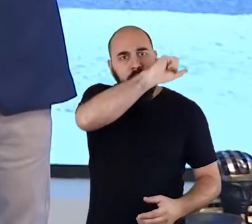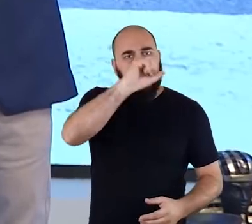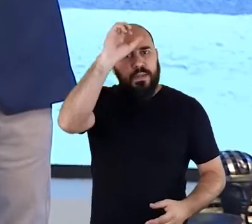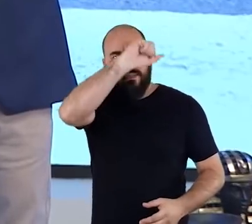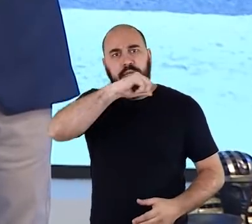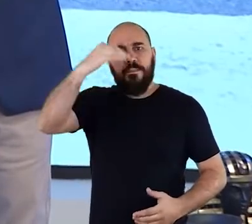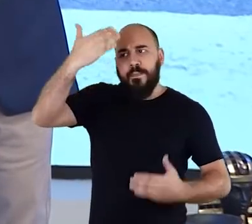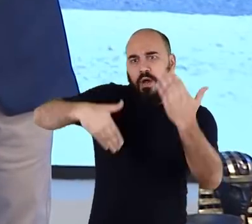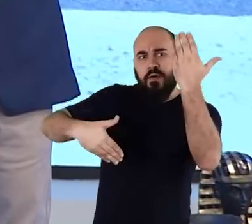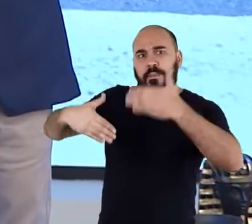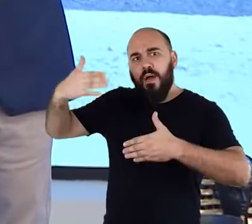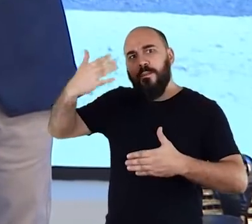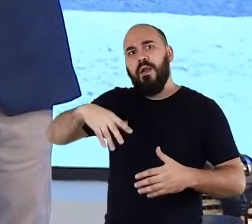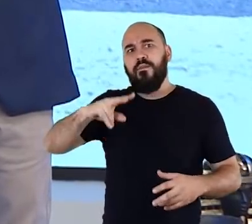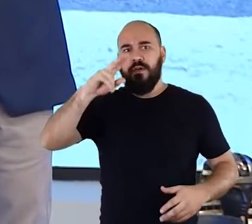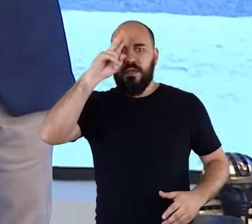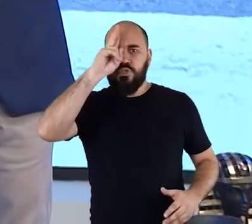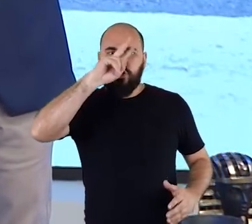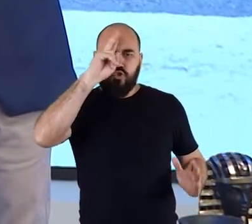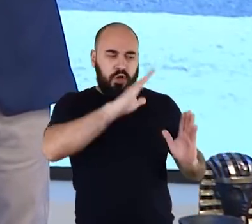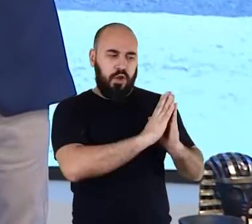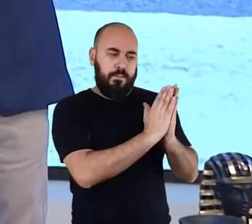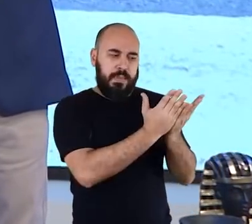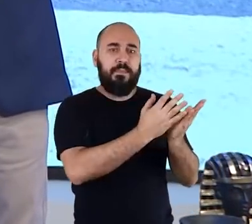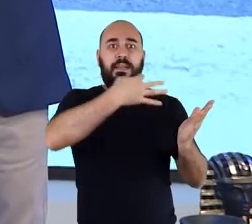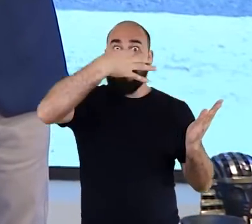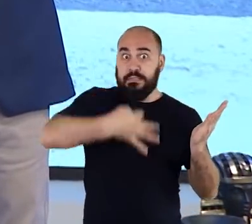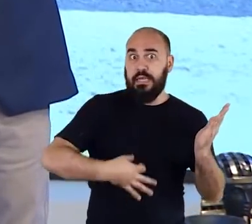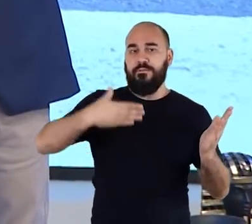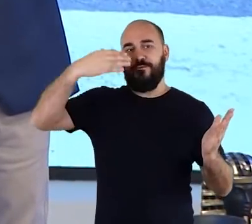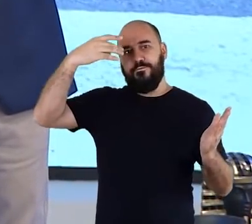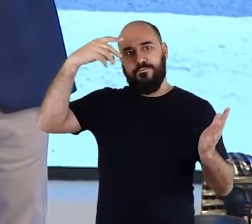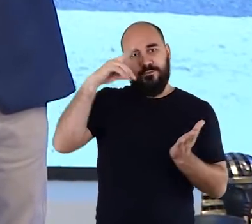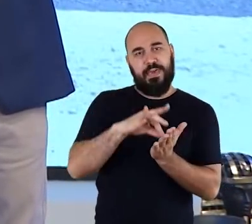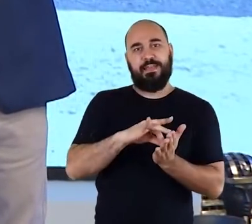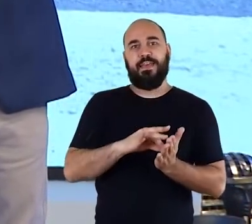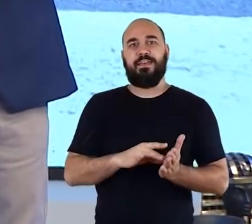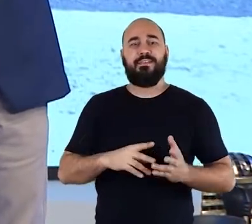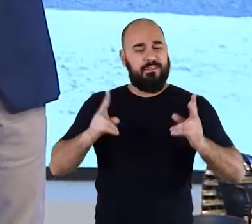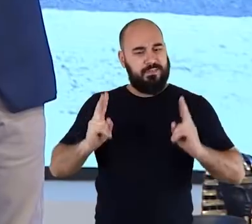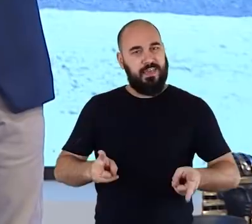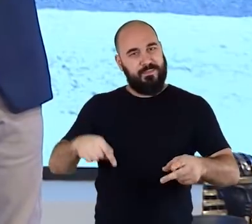a veracidade da Bíblia Sagrada. Sempre aqui na TV Novo Tempo, o canal da